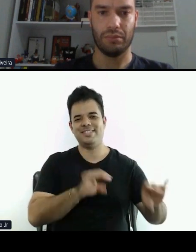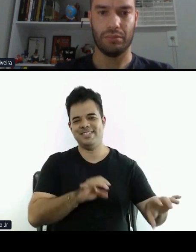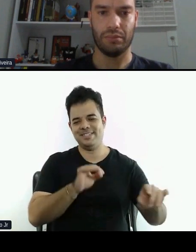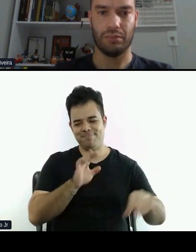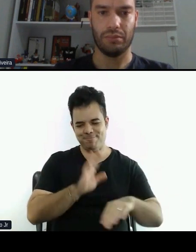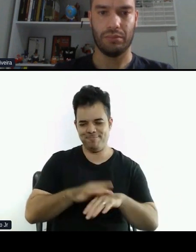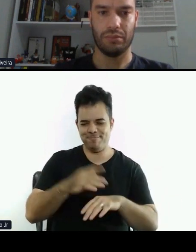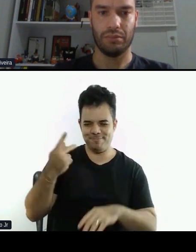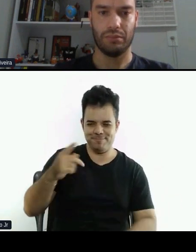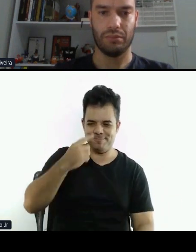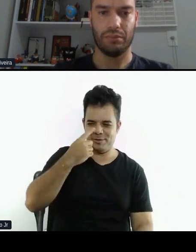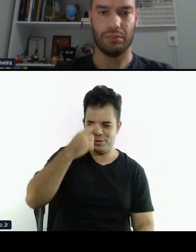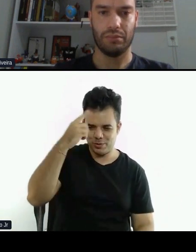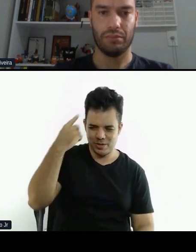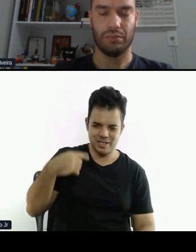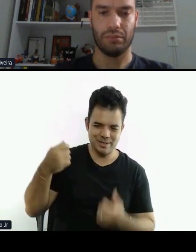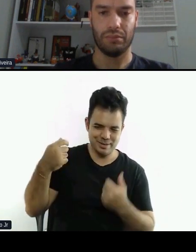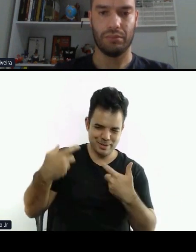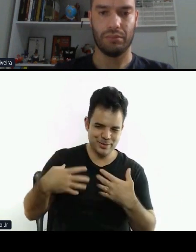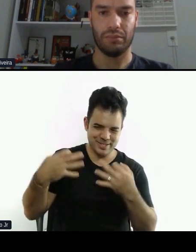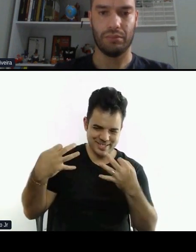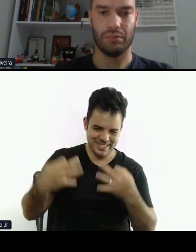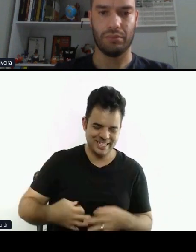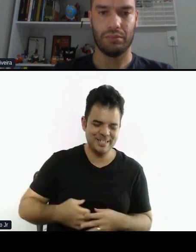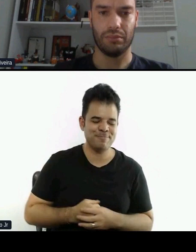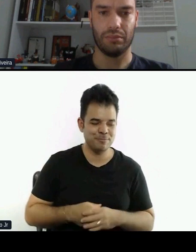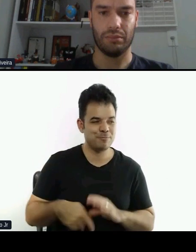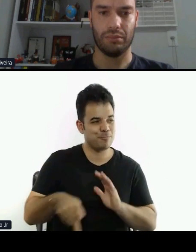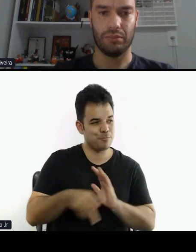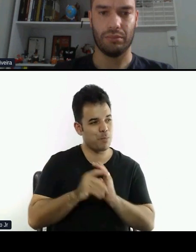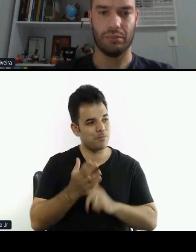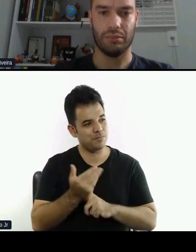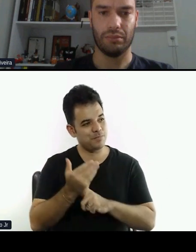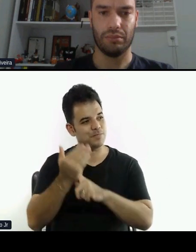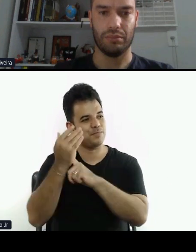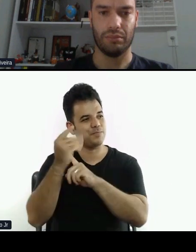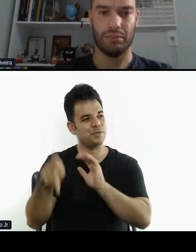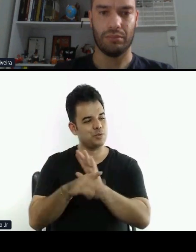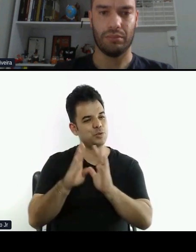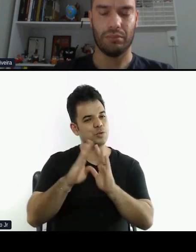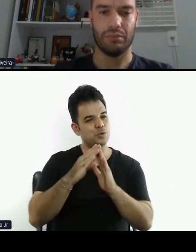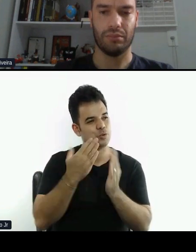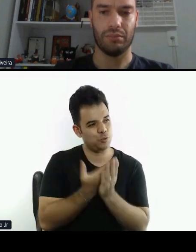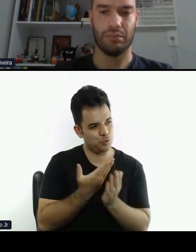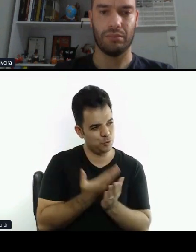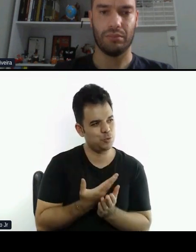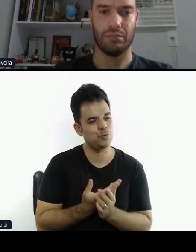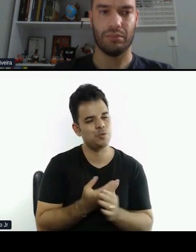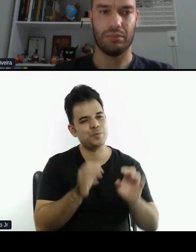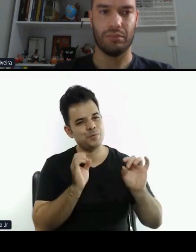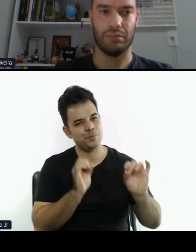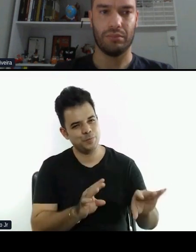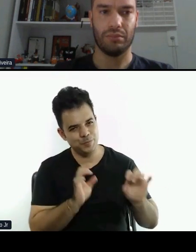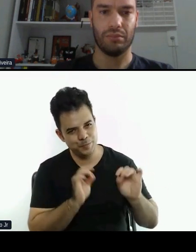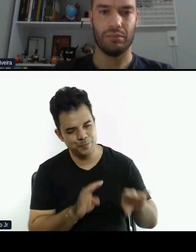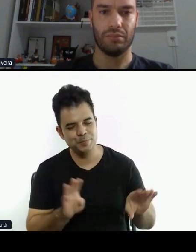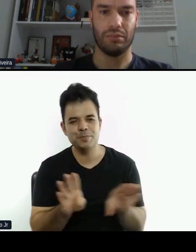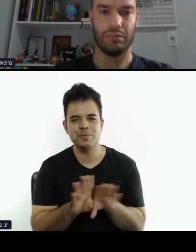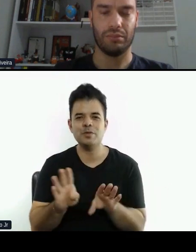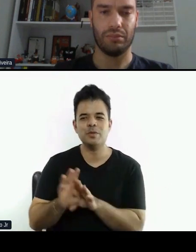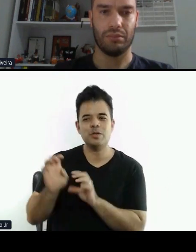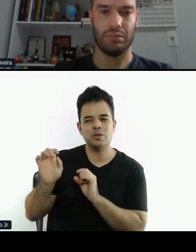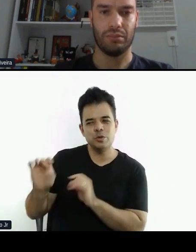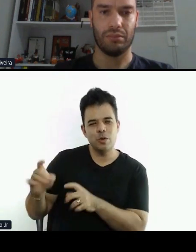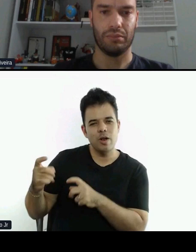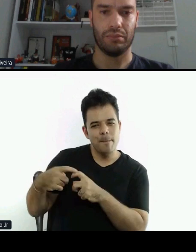nas escolas de tecnologia de informação, mas nas escolas de educação, na escola médica, na